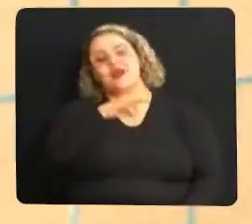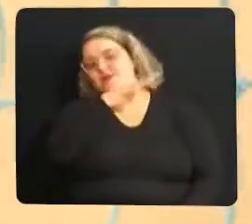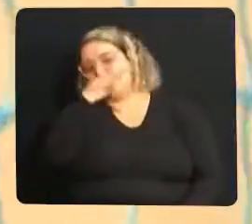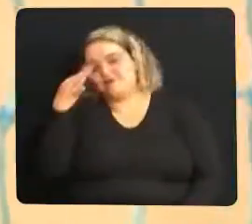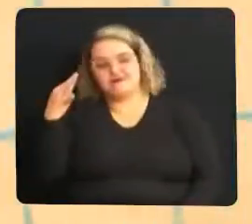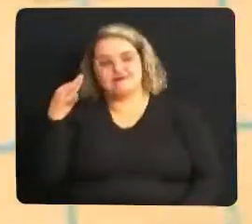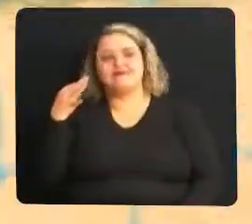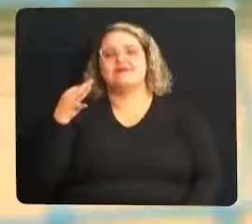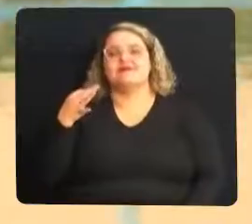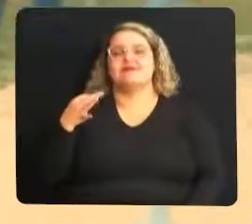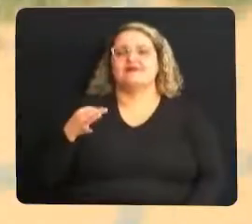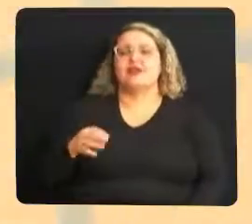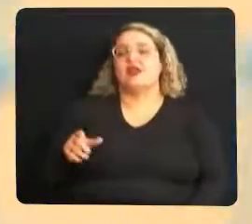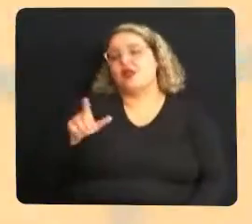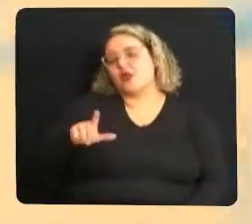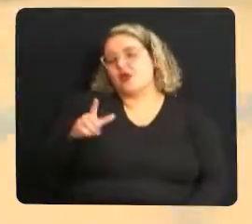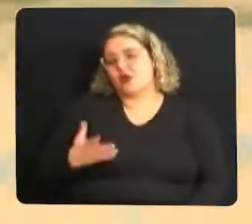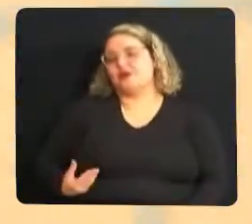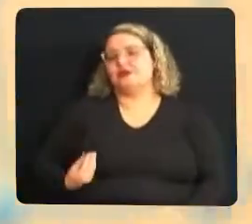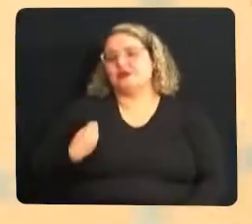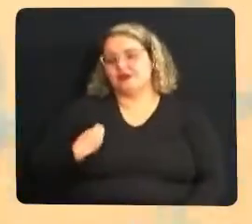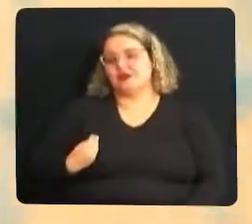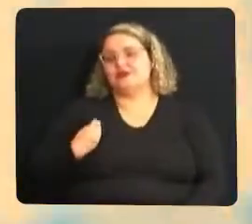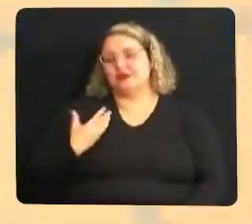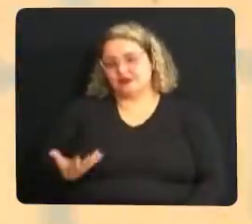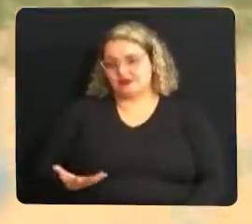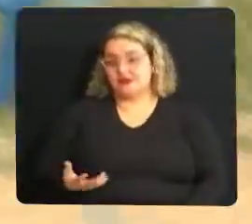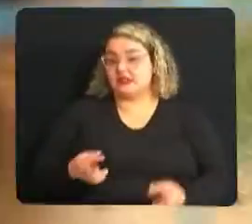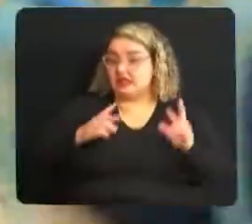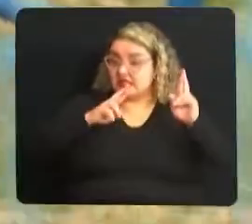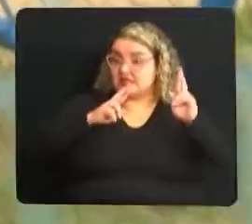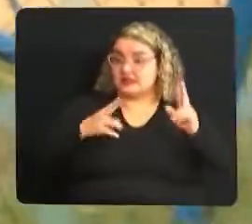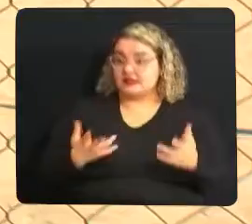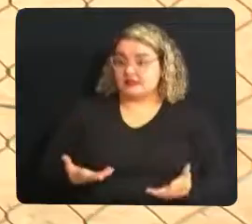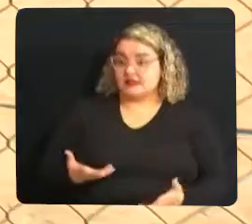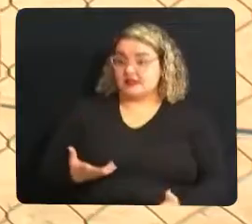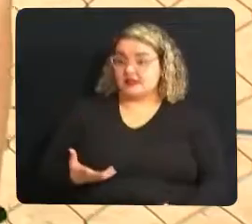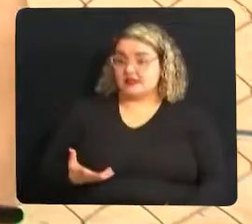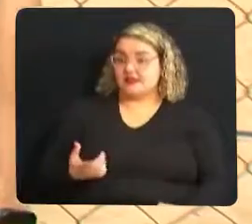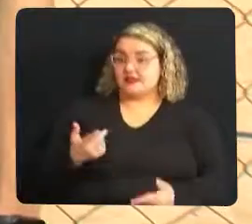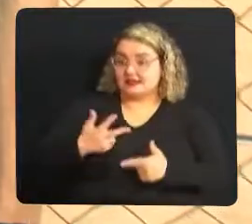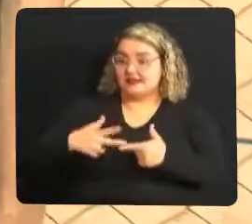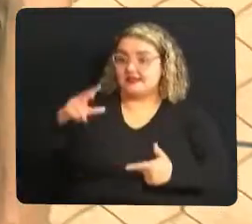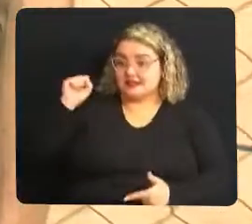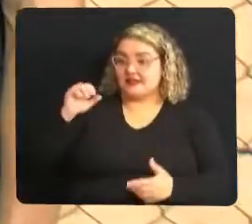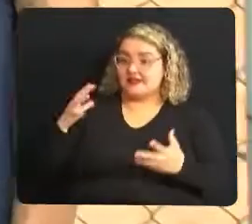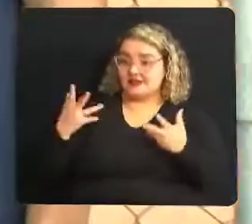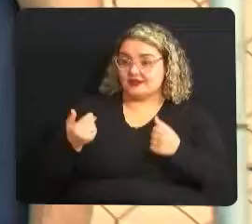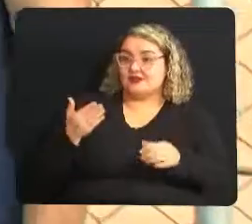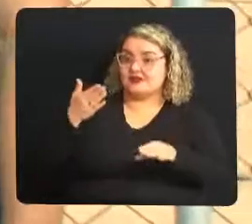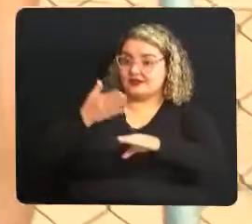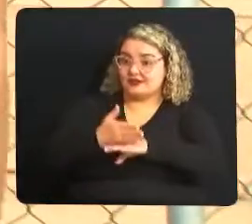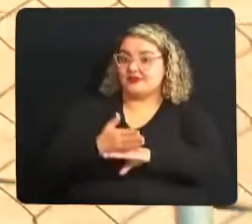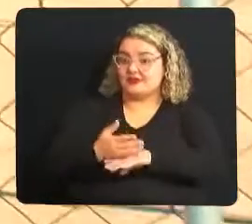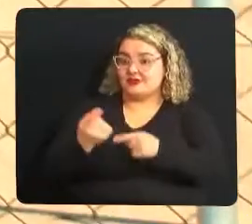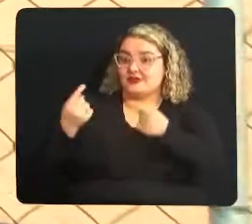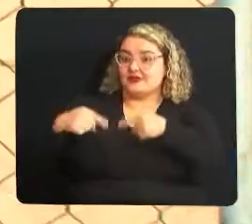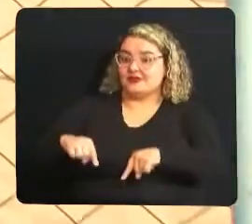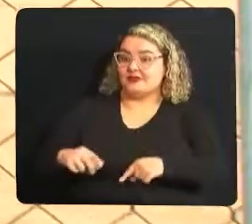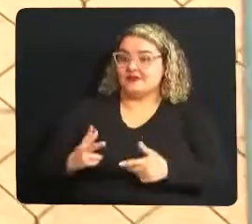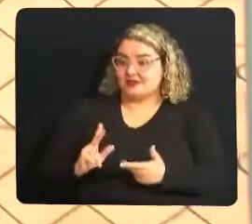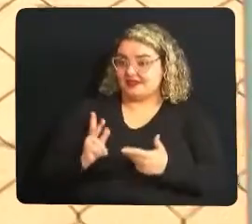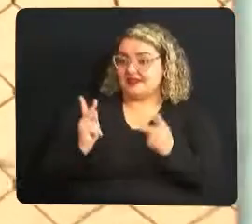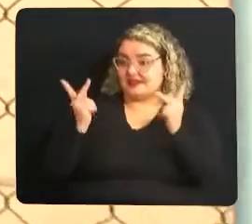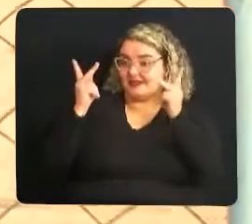fera manda bem tá evidentemente vivendo a além de ser campeão né Todo mundo entra aí no torneio